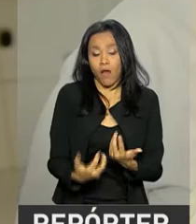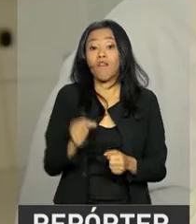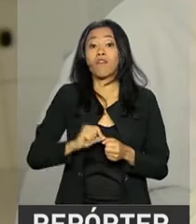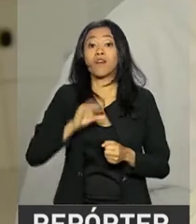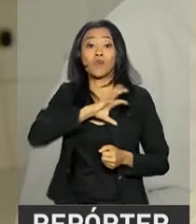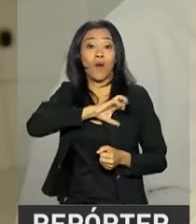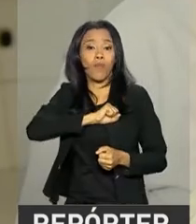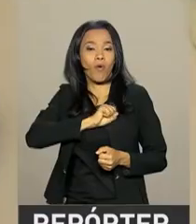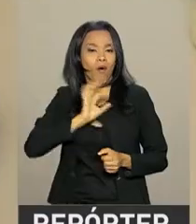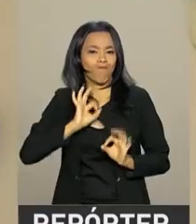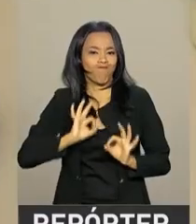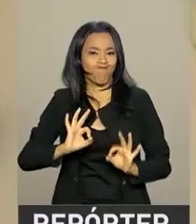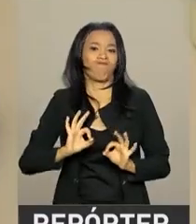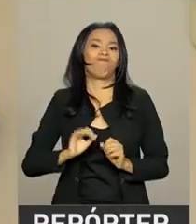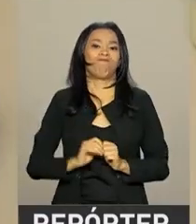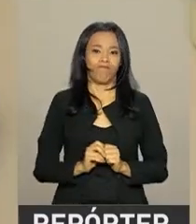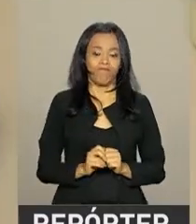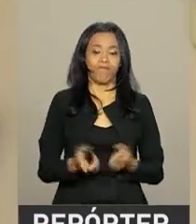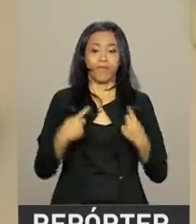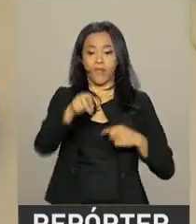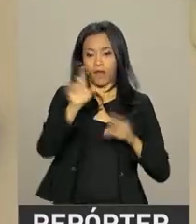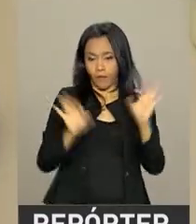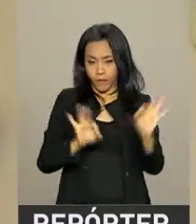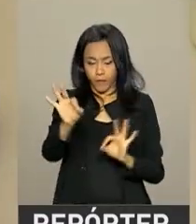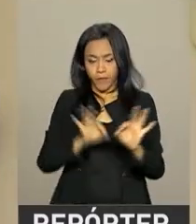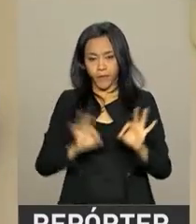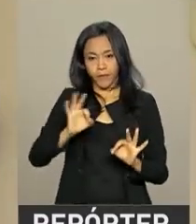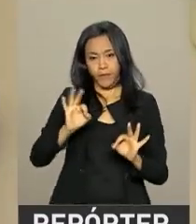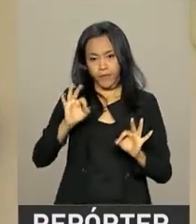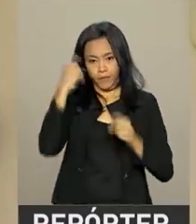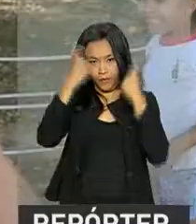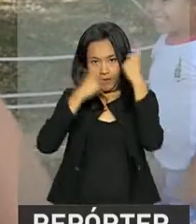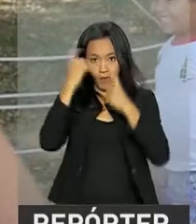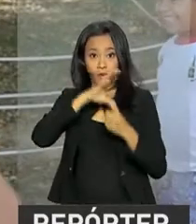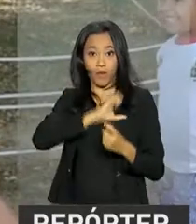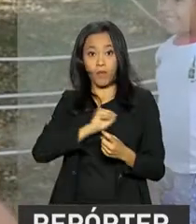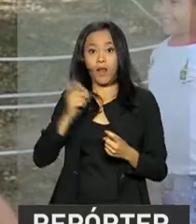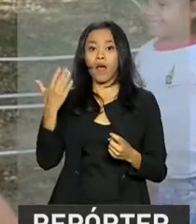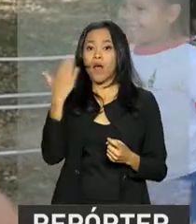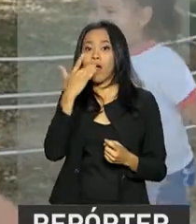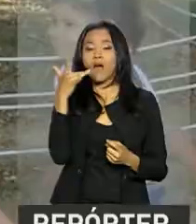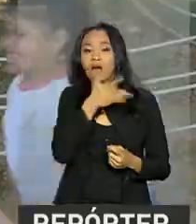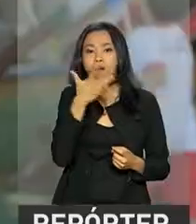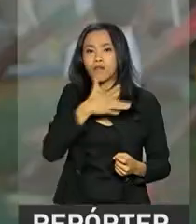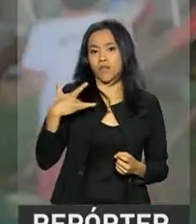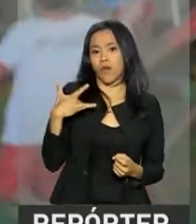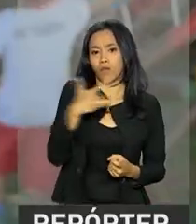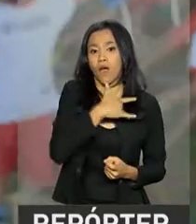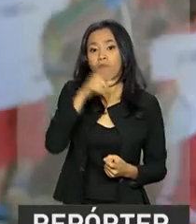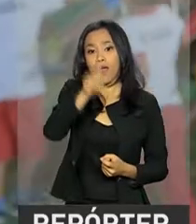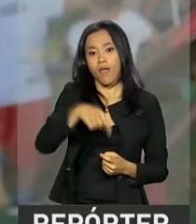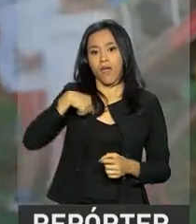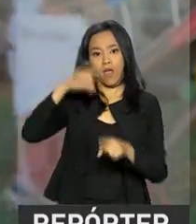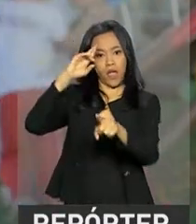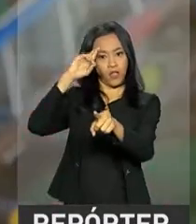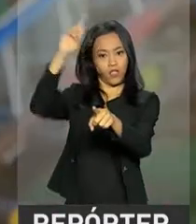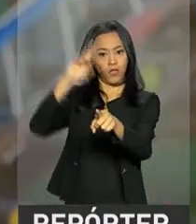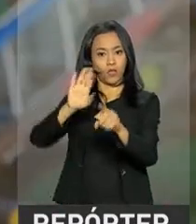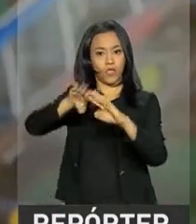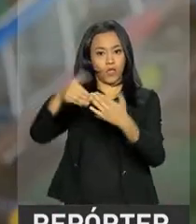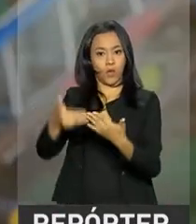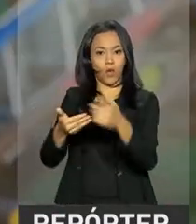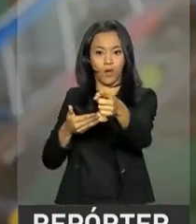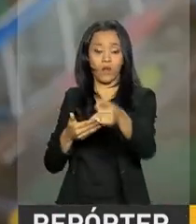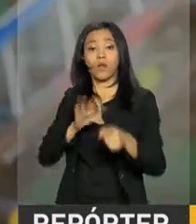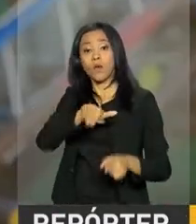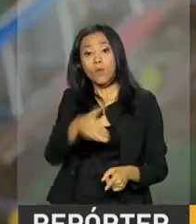tudo vale a pena a preocupação com a alimentação saudável é compartilhada pela diretora da escola quando a